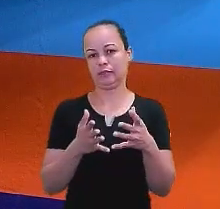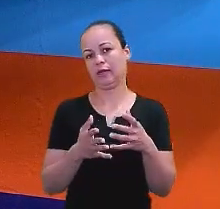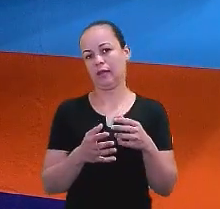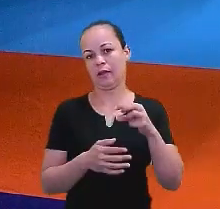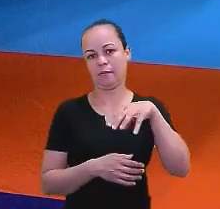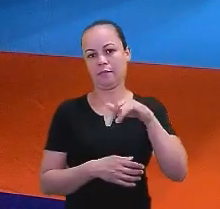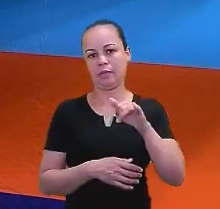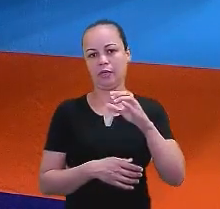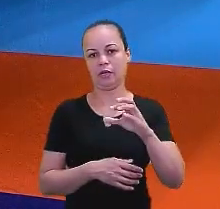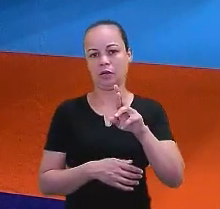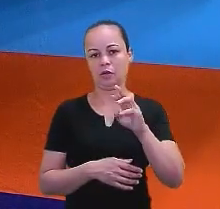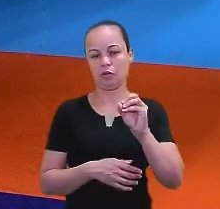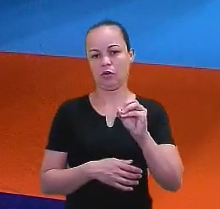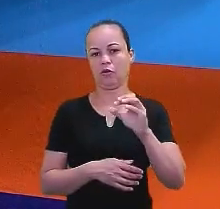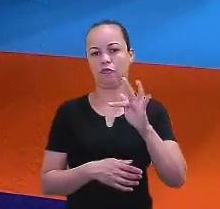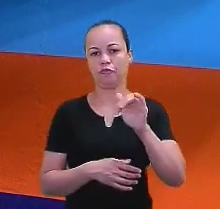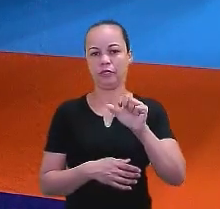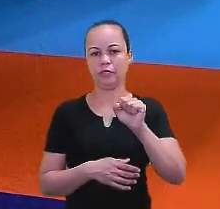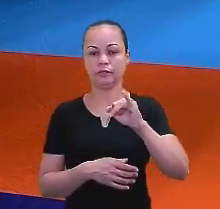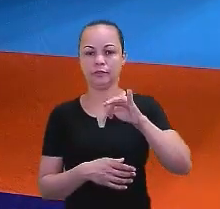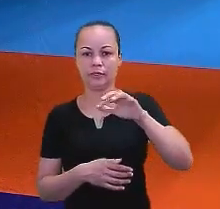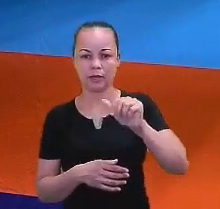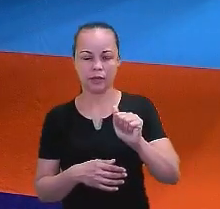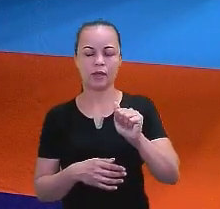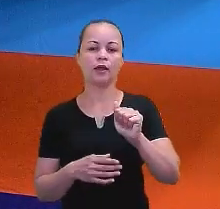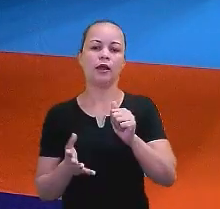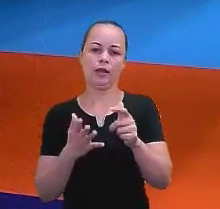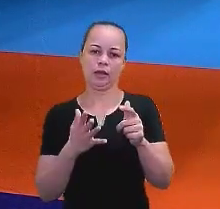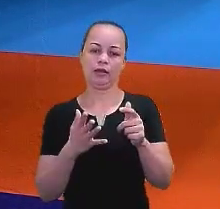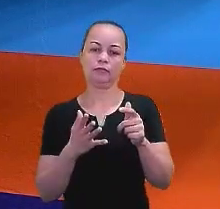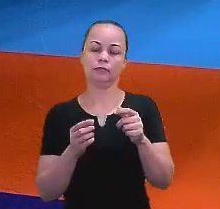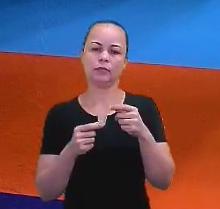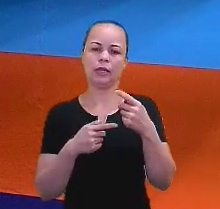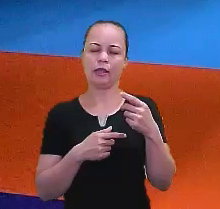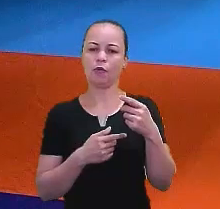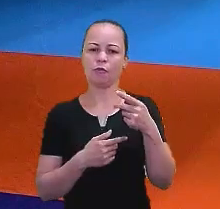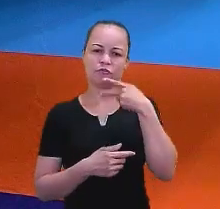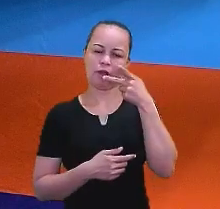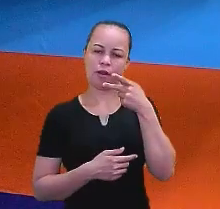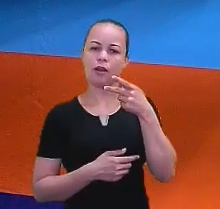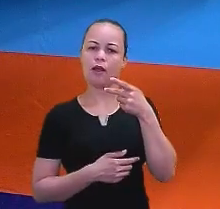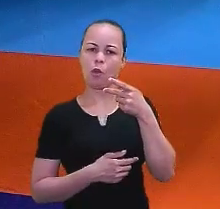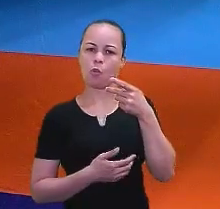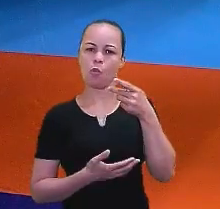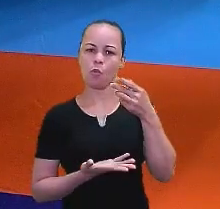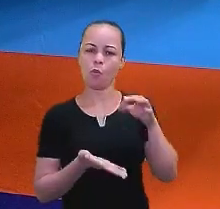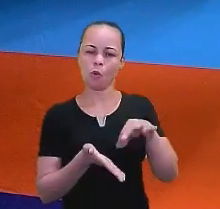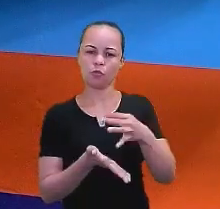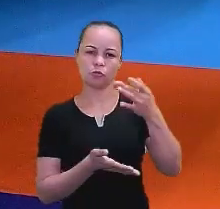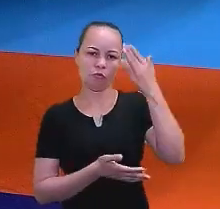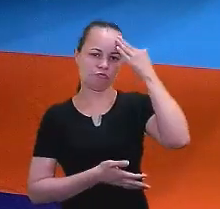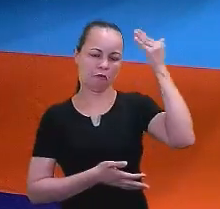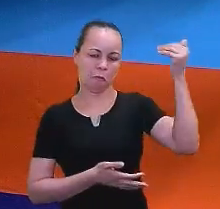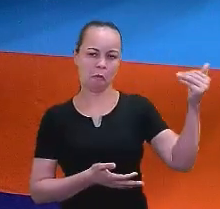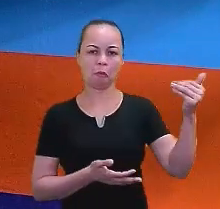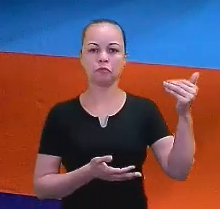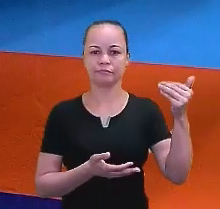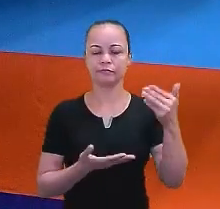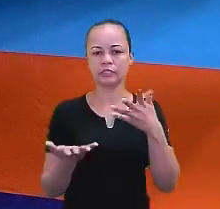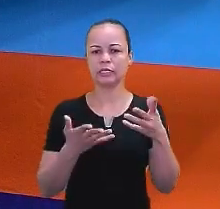diria Michel Foucault, dentro dessa microfísica do poder, muito mais do que